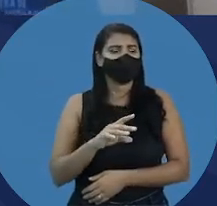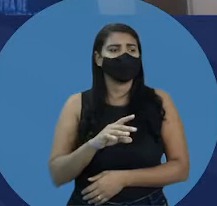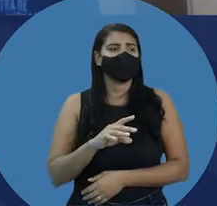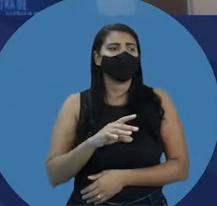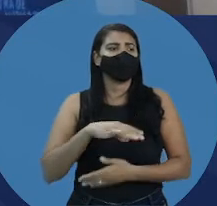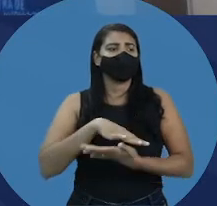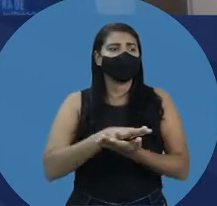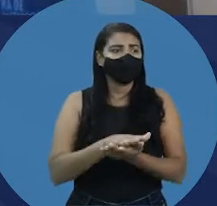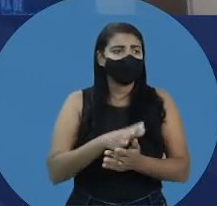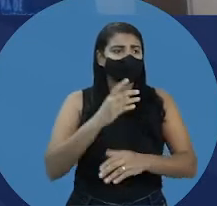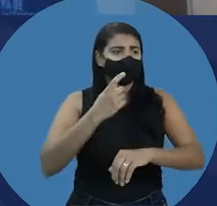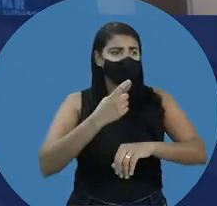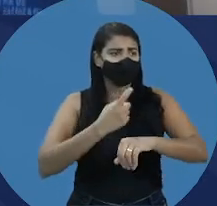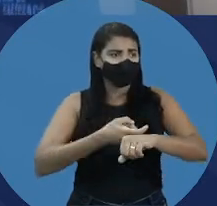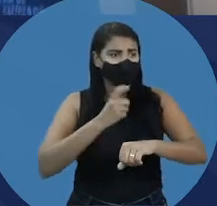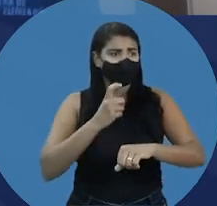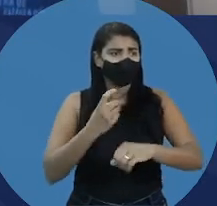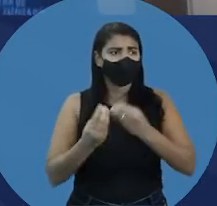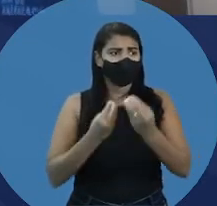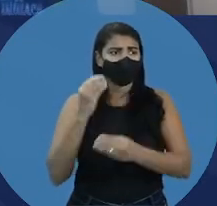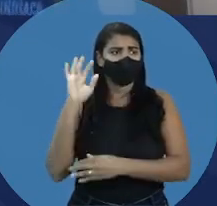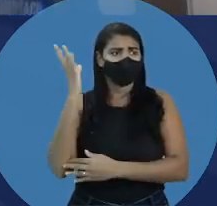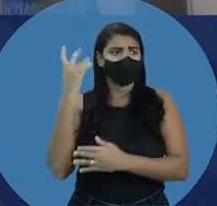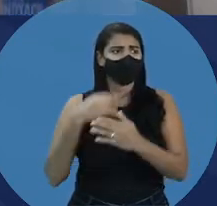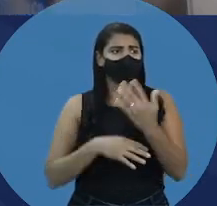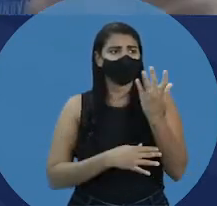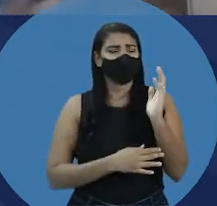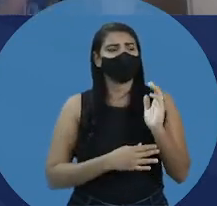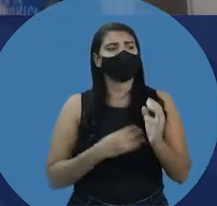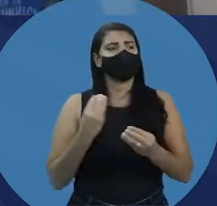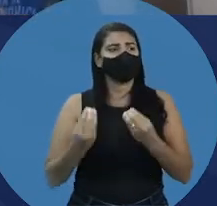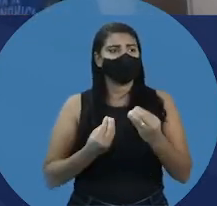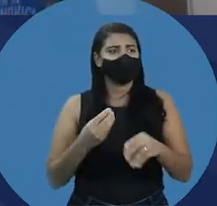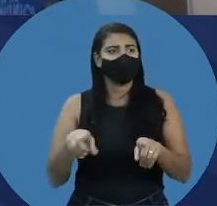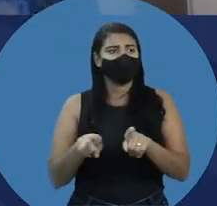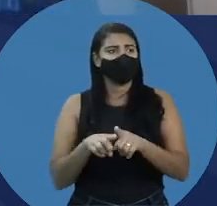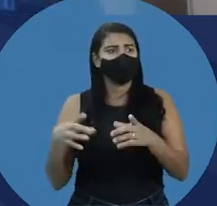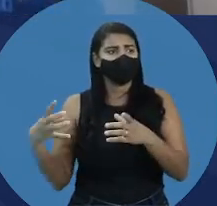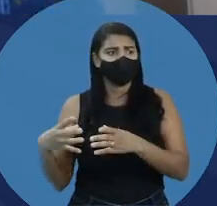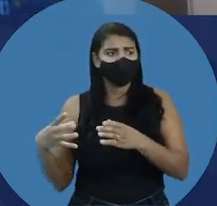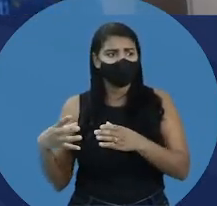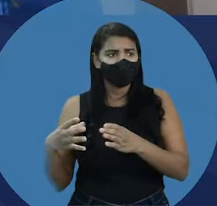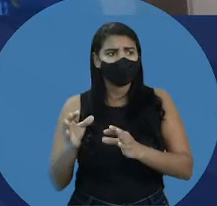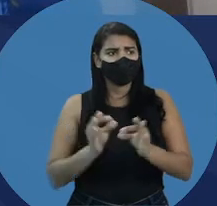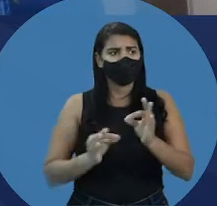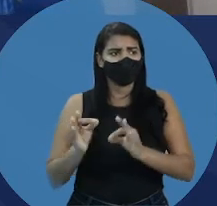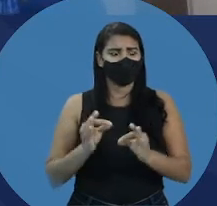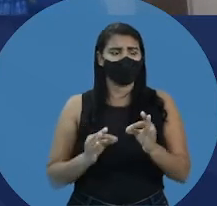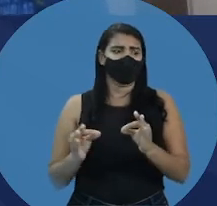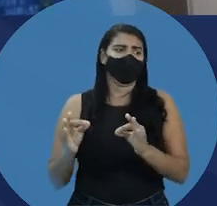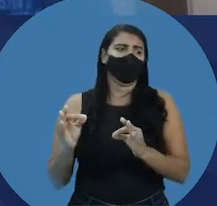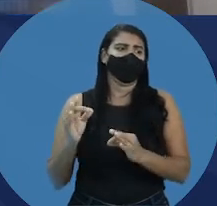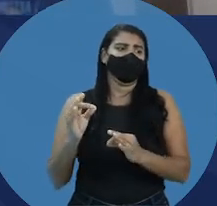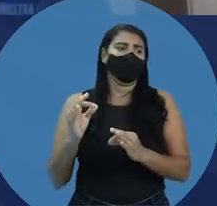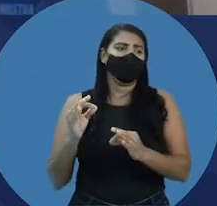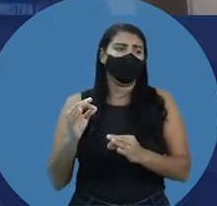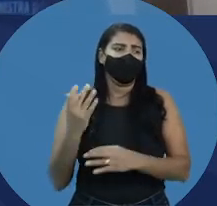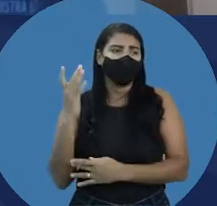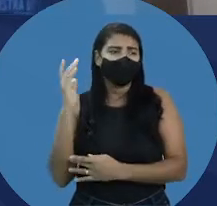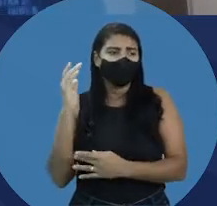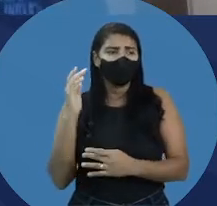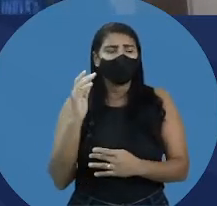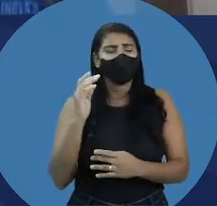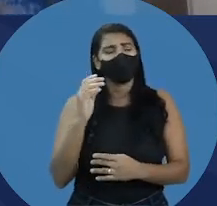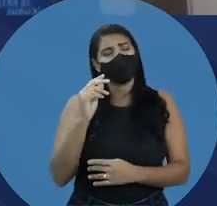nocivas também para as plantas. E aí, né, esse grupo que você fez de planta com pilha e planta